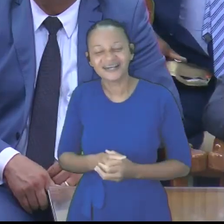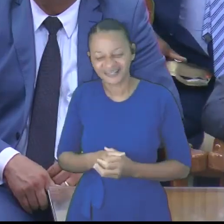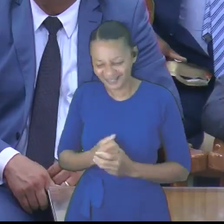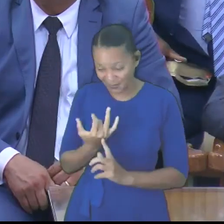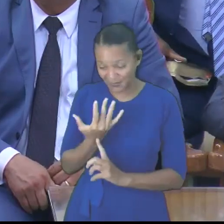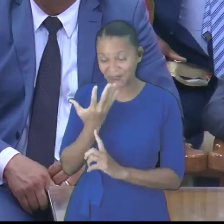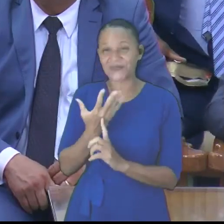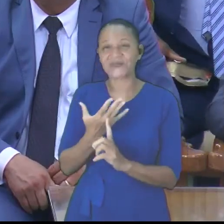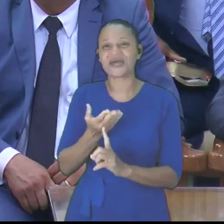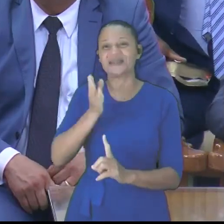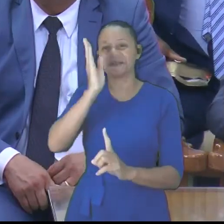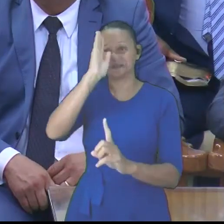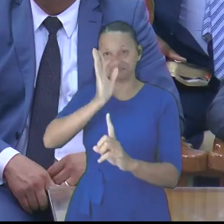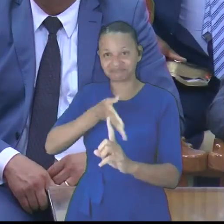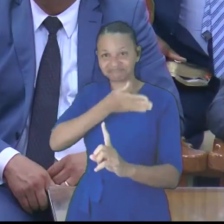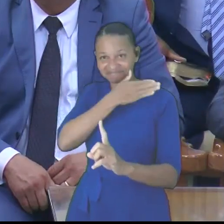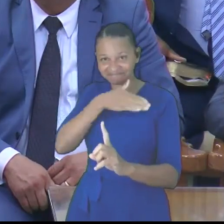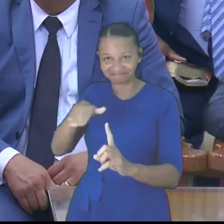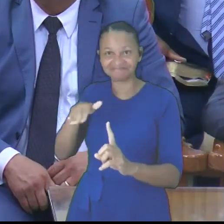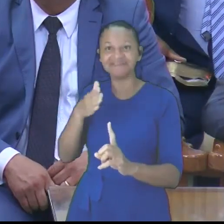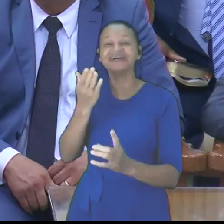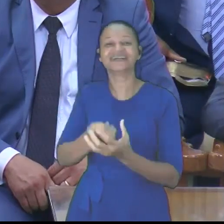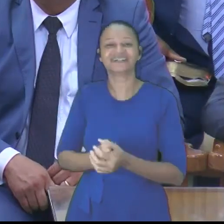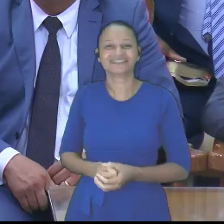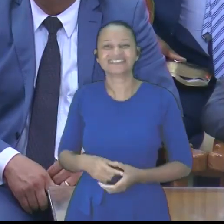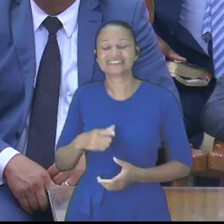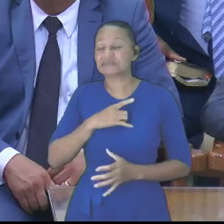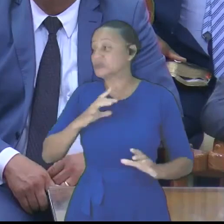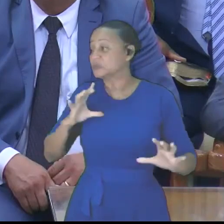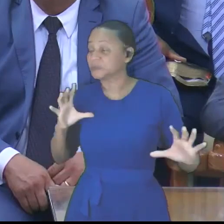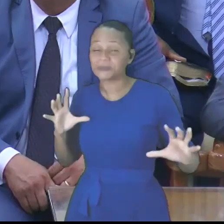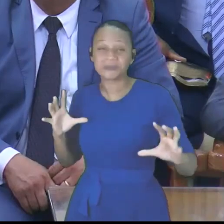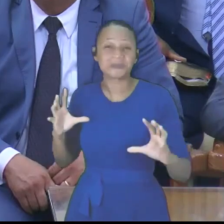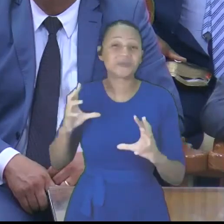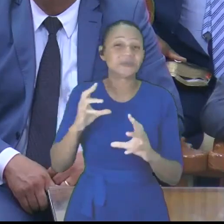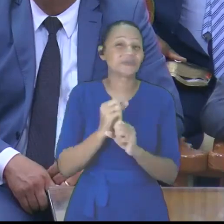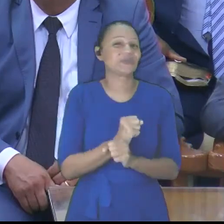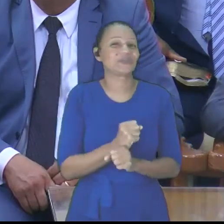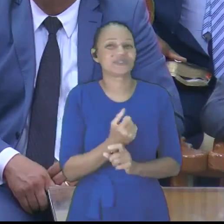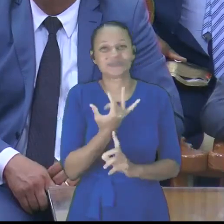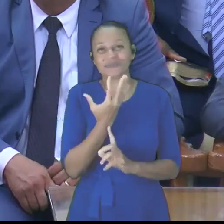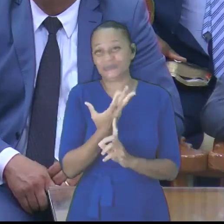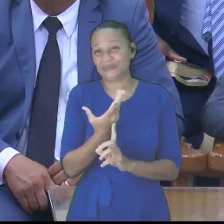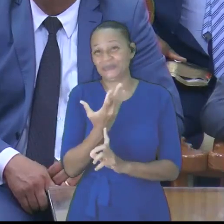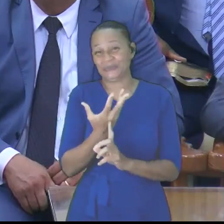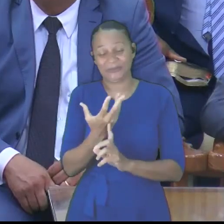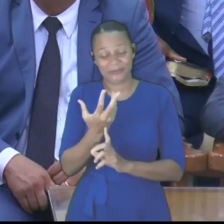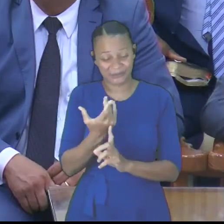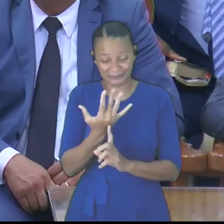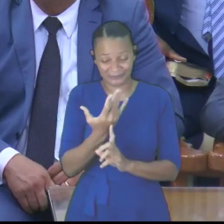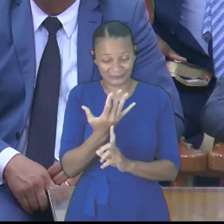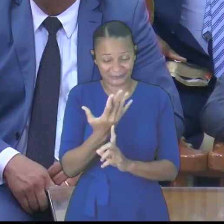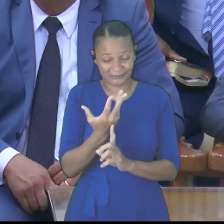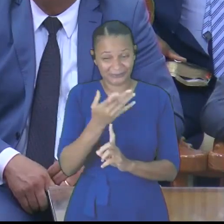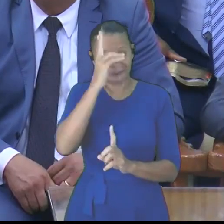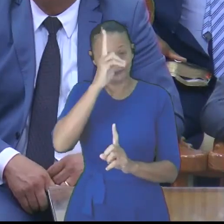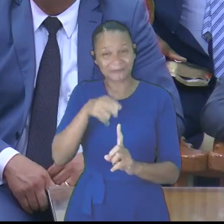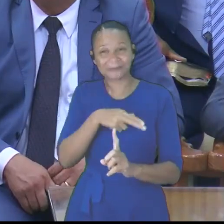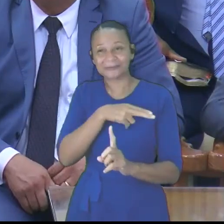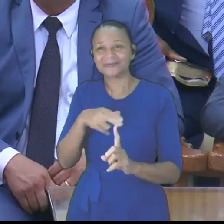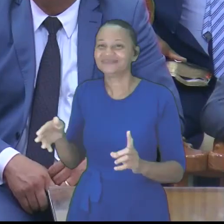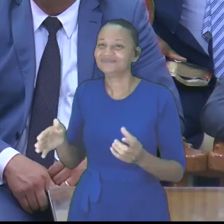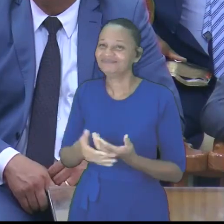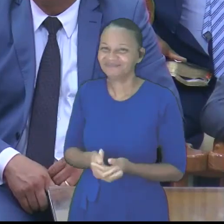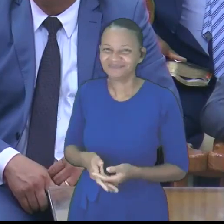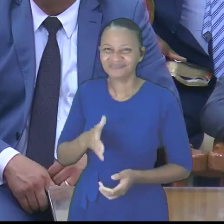vela benta. Glória a Jesus. Vai ser um escuro tão grande que só vela benta é clareia. Glória a